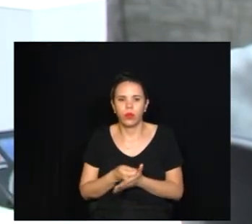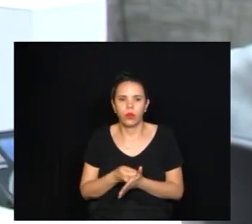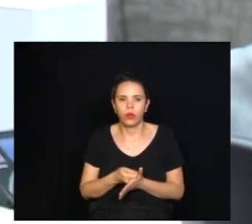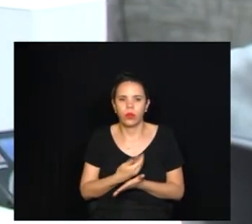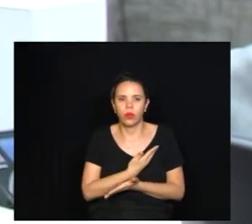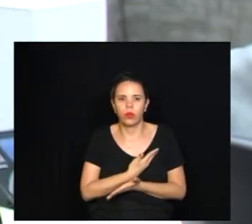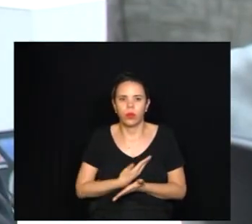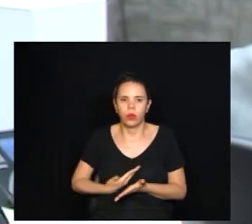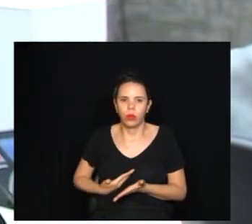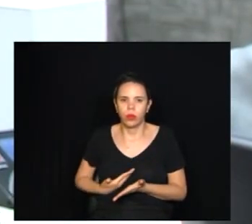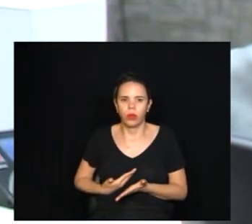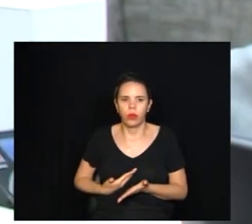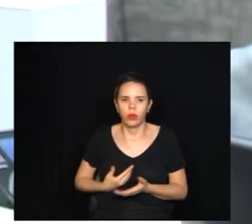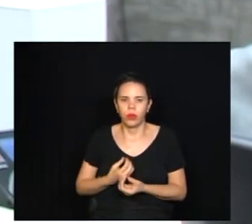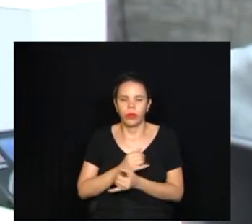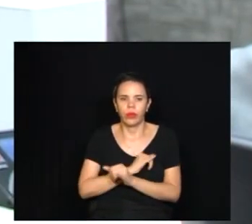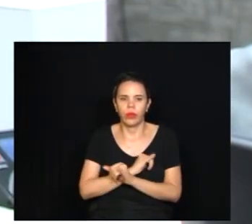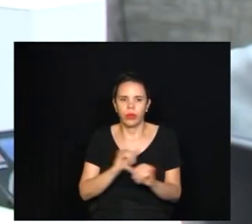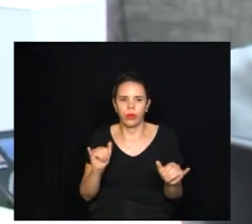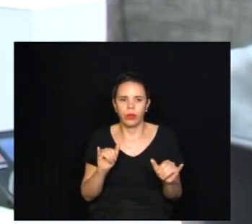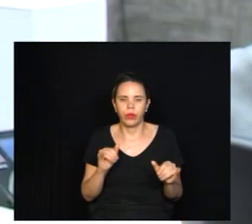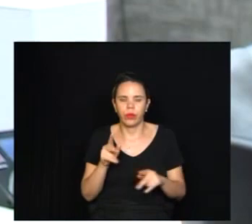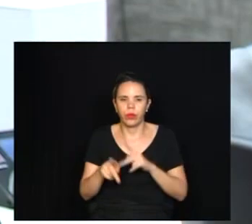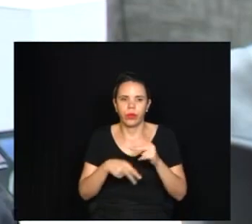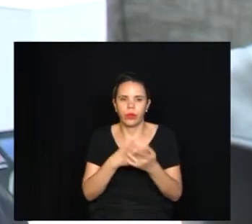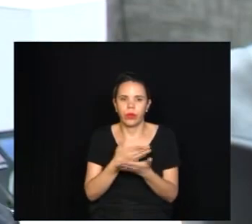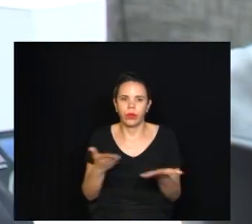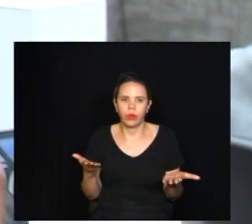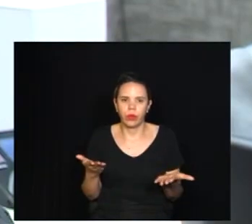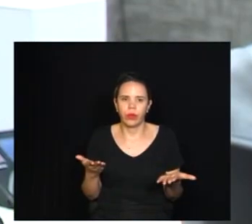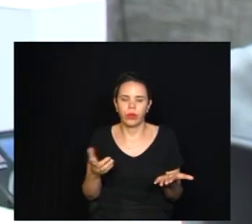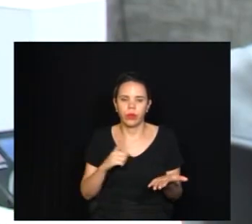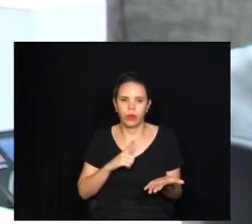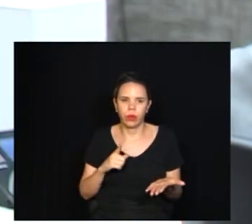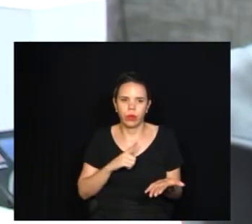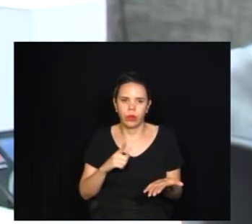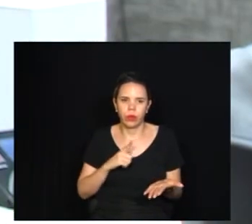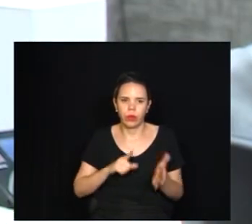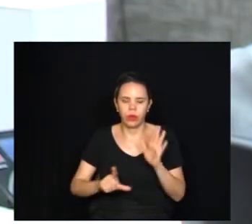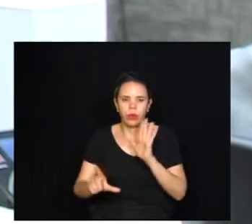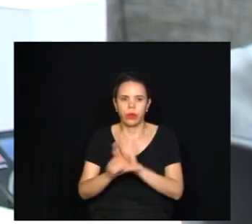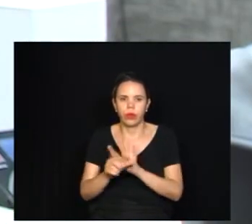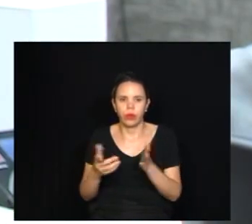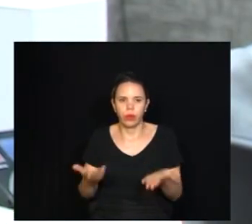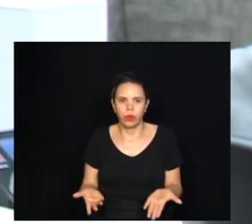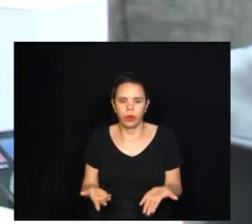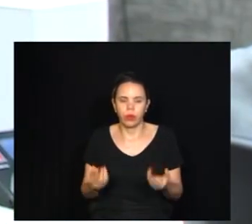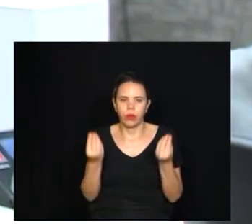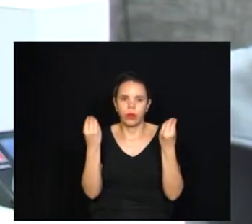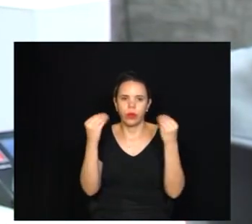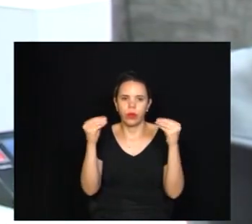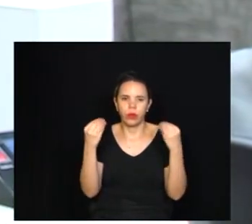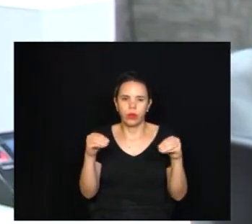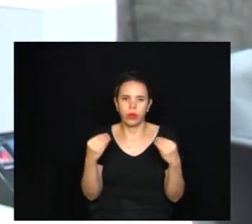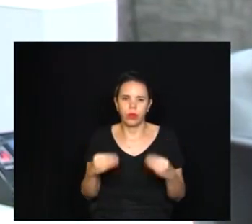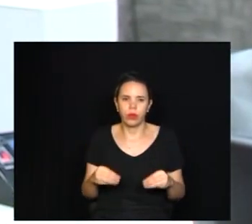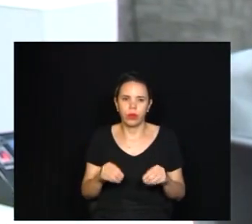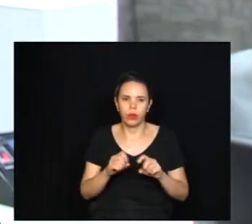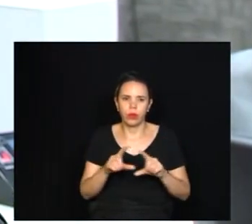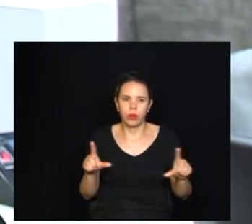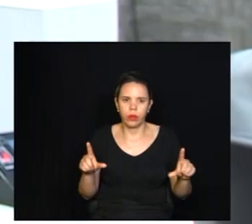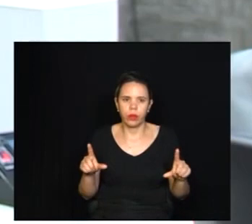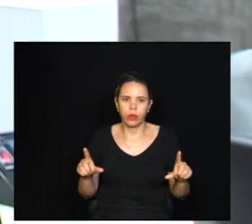poder público informar a população da existência de uma lei. Então é colocar, através de